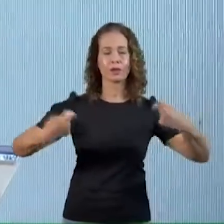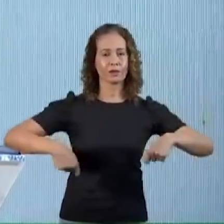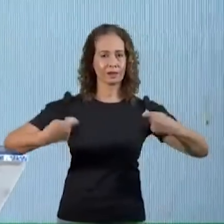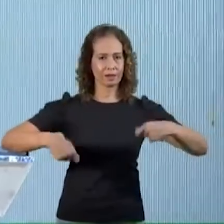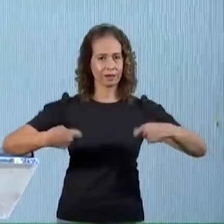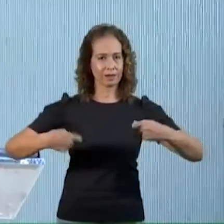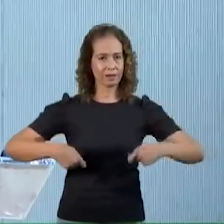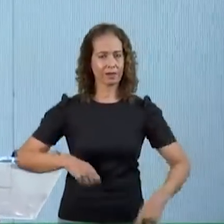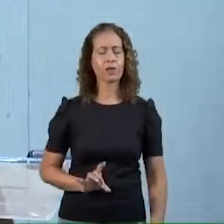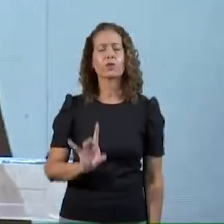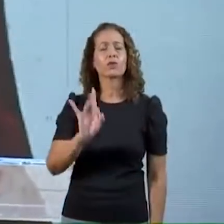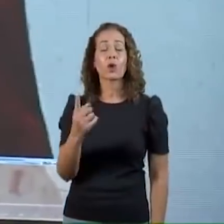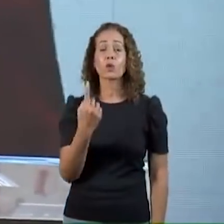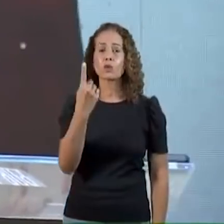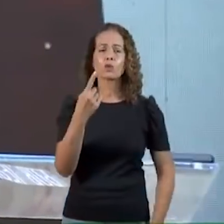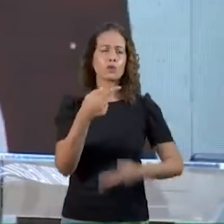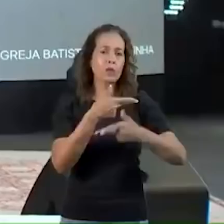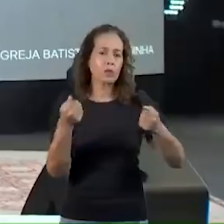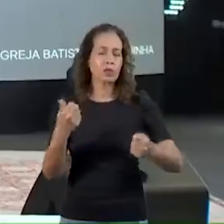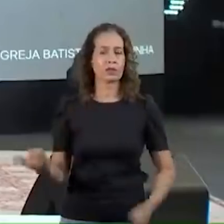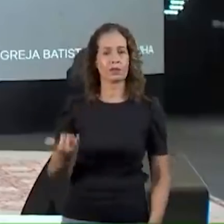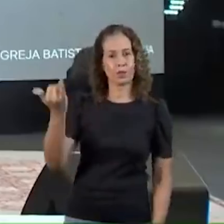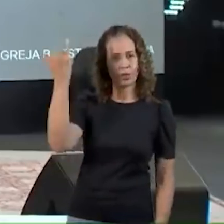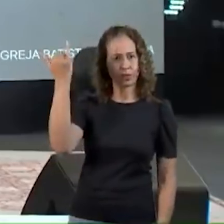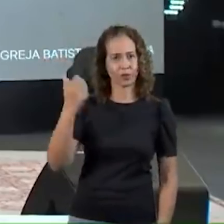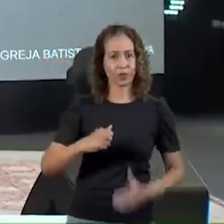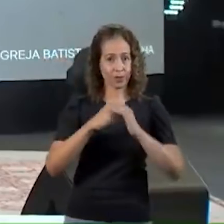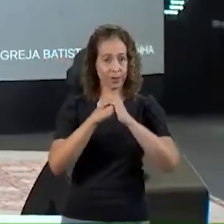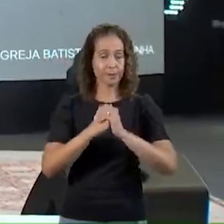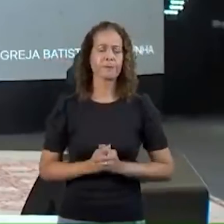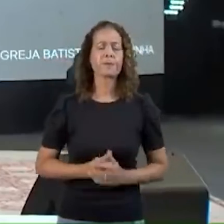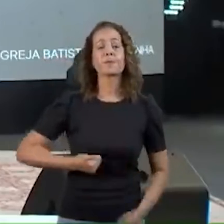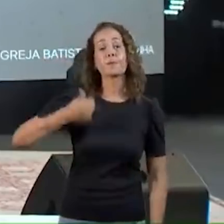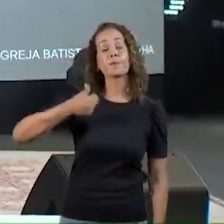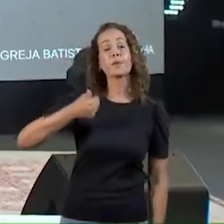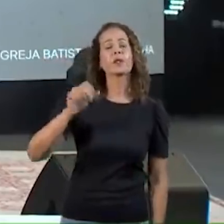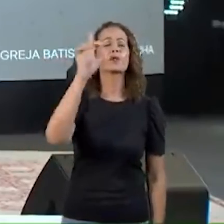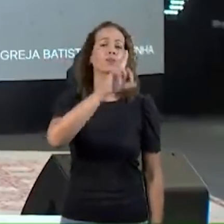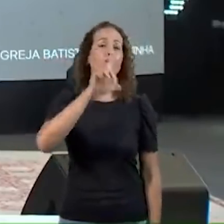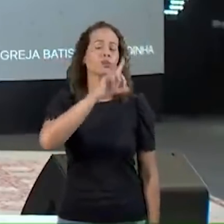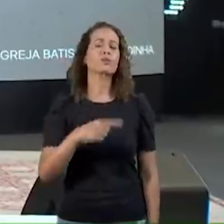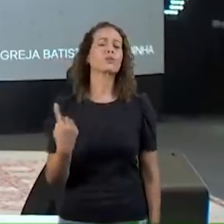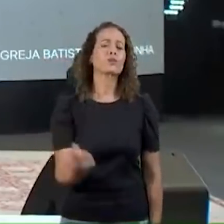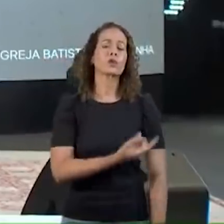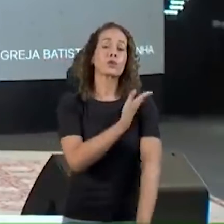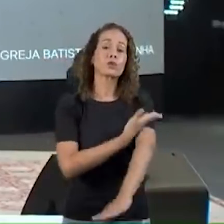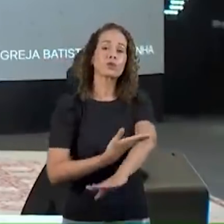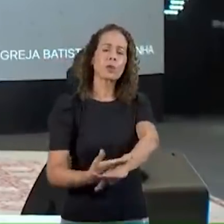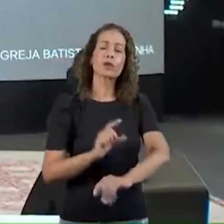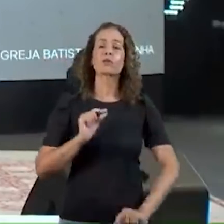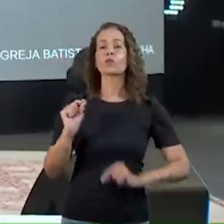só importa. Neste primeiro domingo do ano, a nossa tendência sempre é de fazermos os nossos